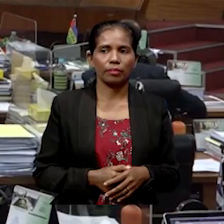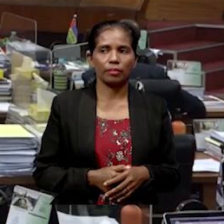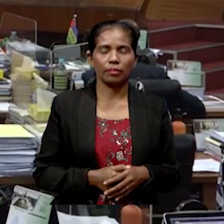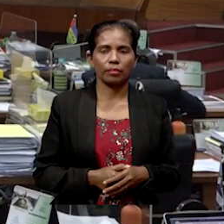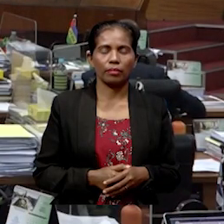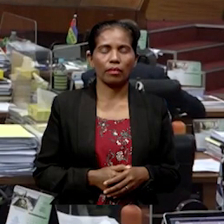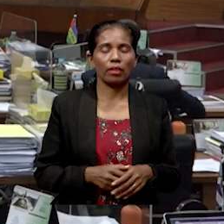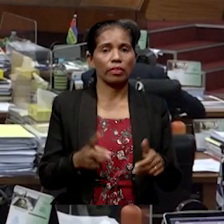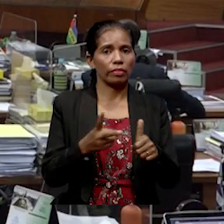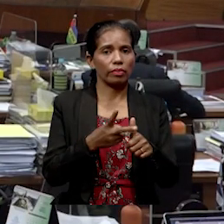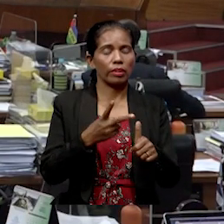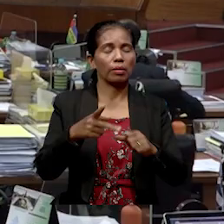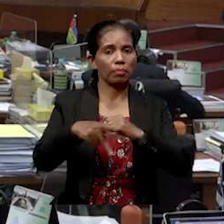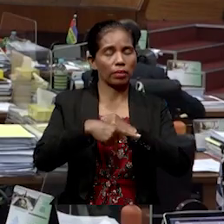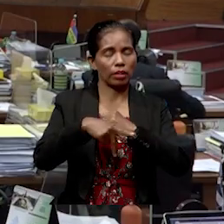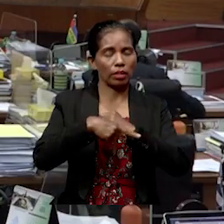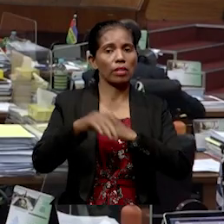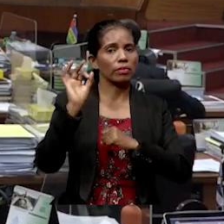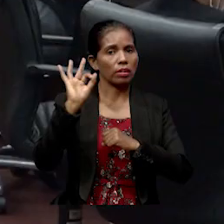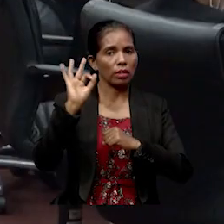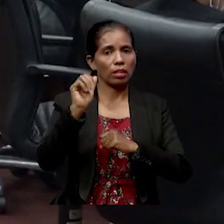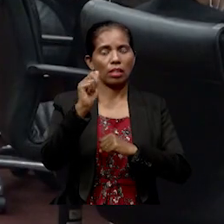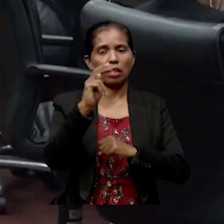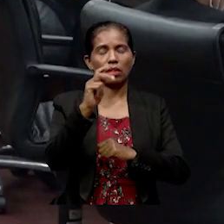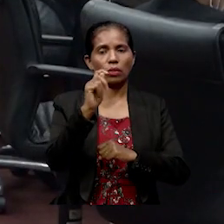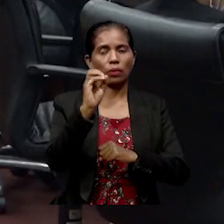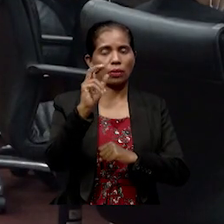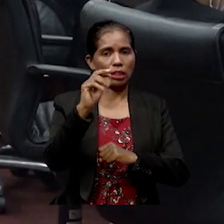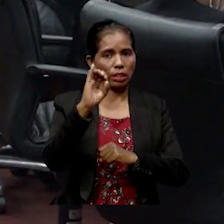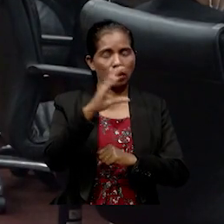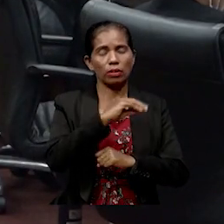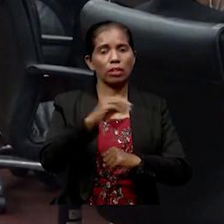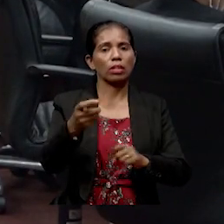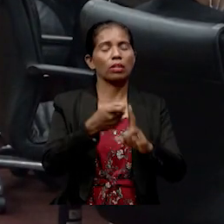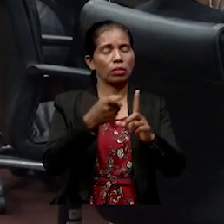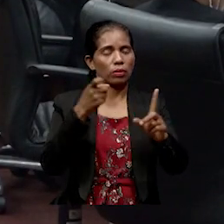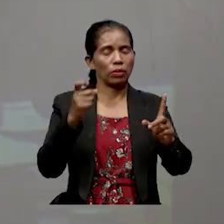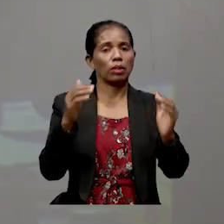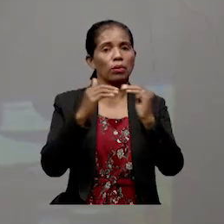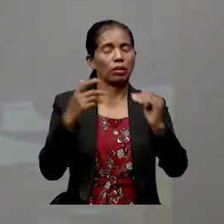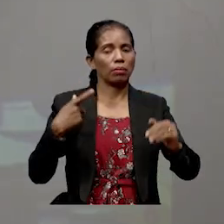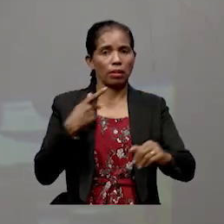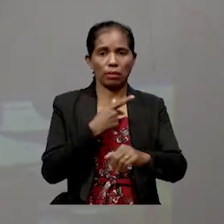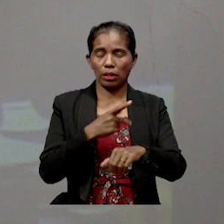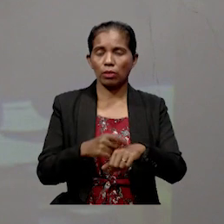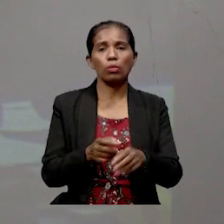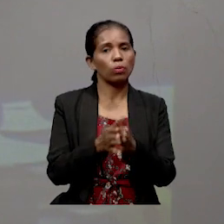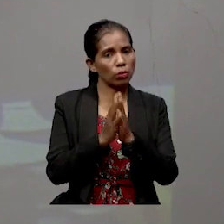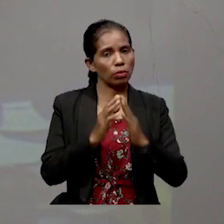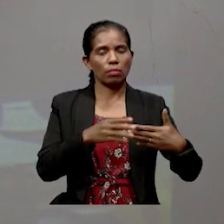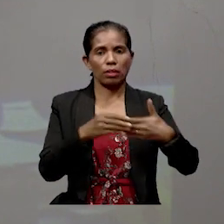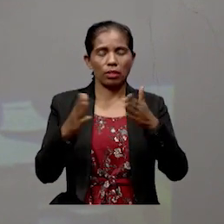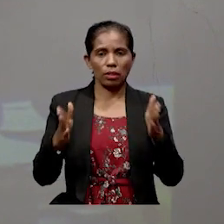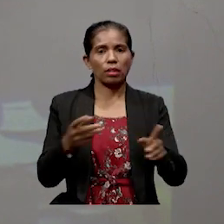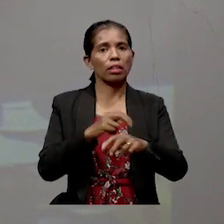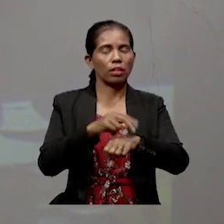Vice Bancada Fretilin Antoninho Bianco li husi plenária segunda semana ne exige líder nacional Sira atu buka malu